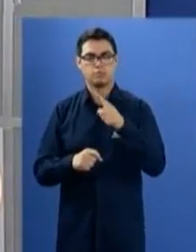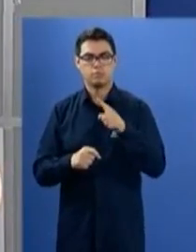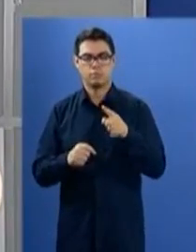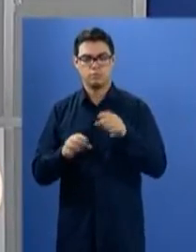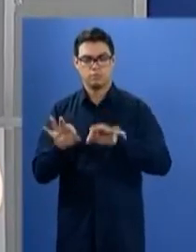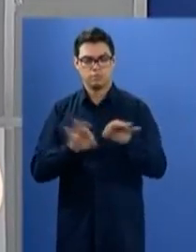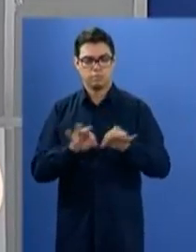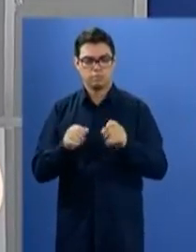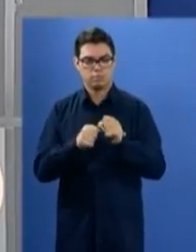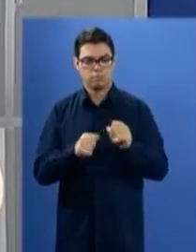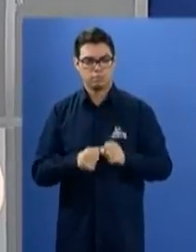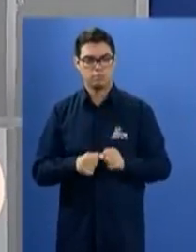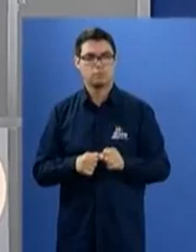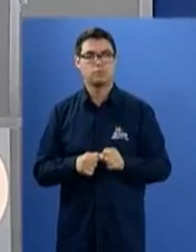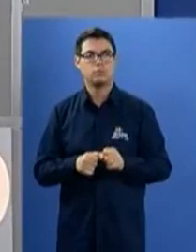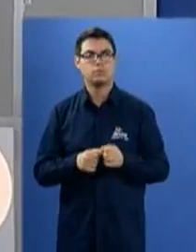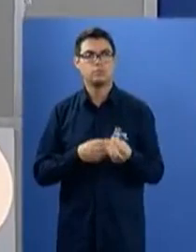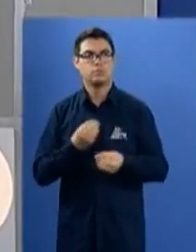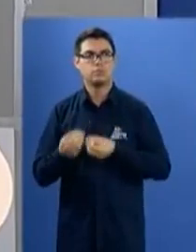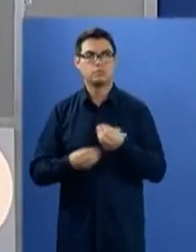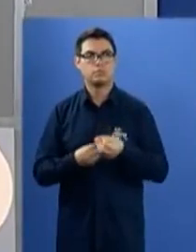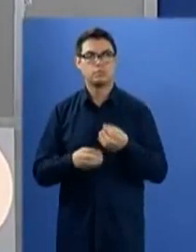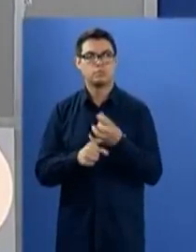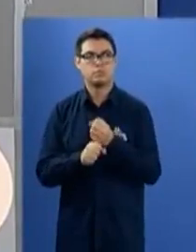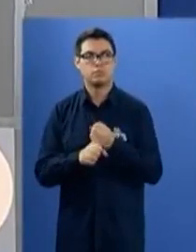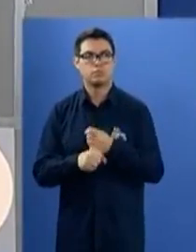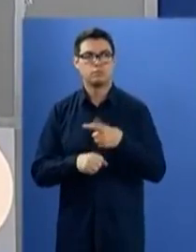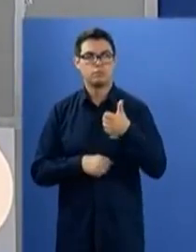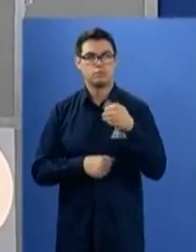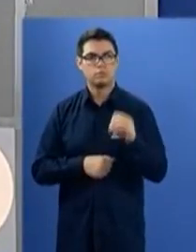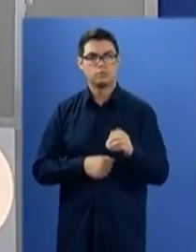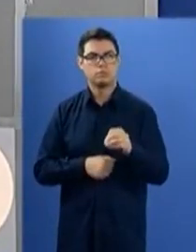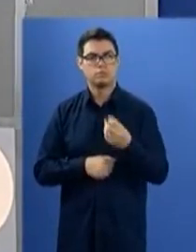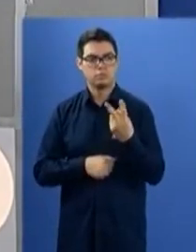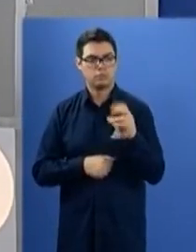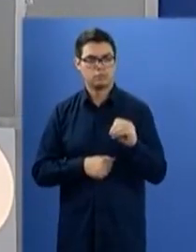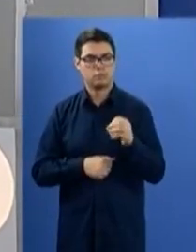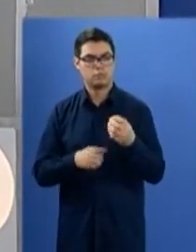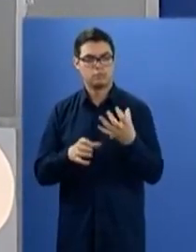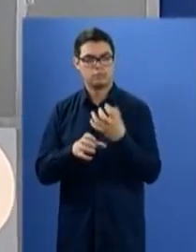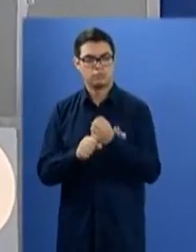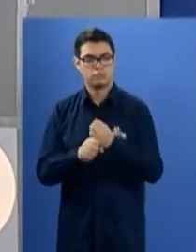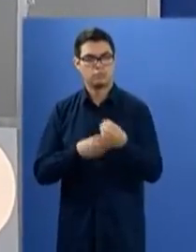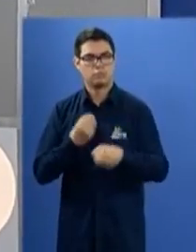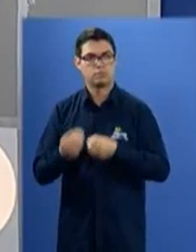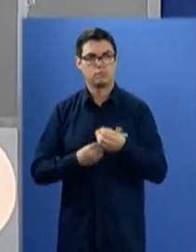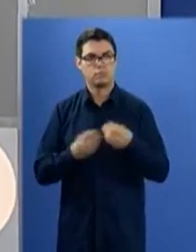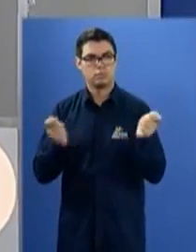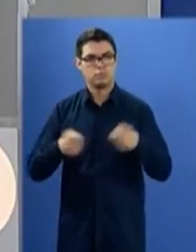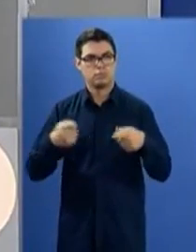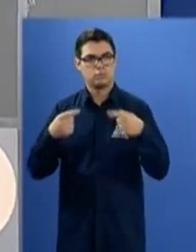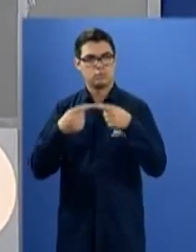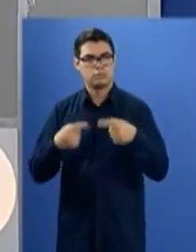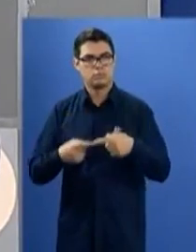a serem cronometrados e deve ser feita uma amostragem de 10 a 20 cronometragens. A eficiência vai